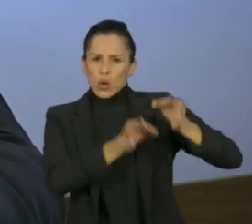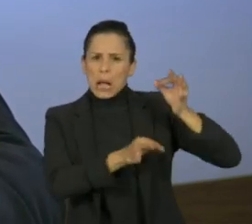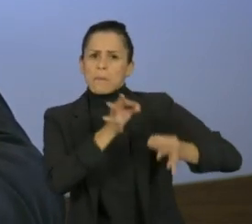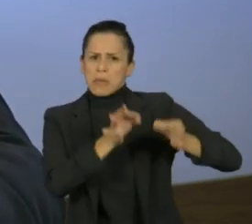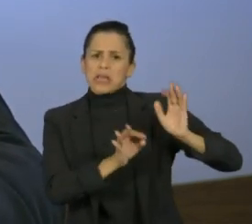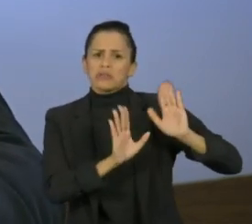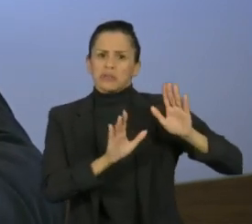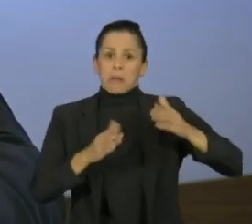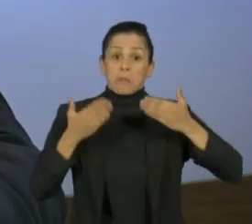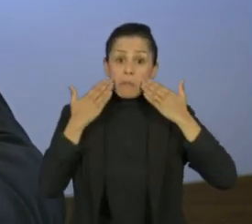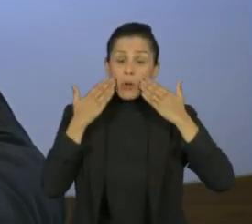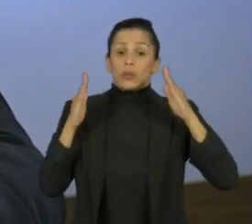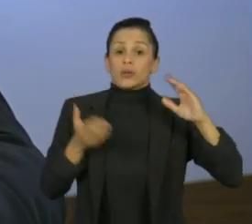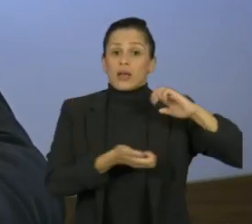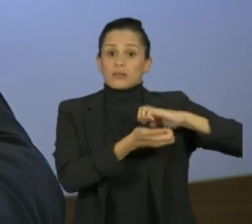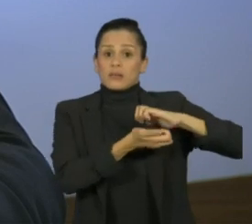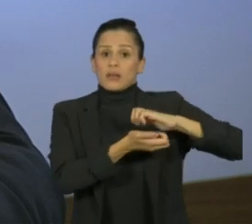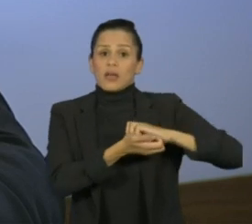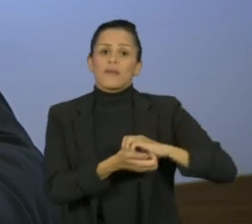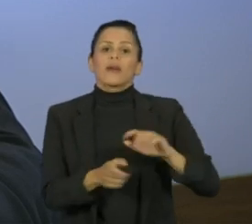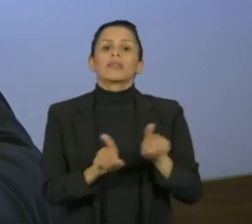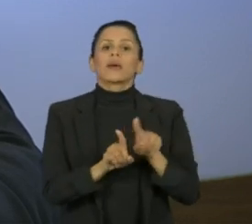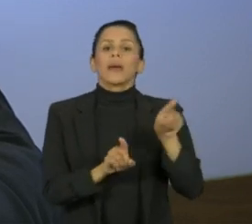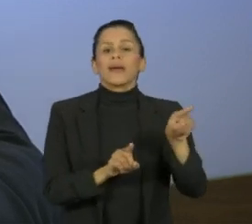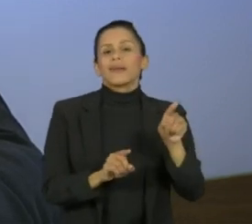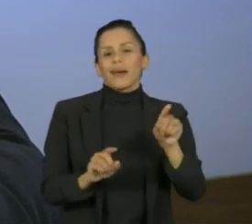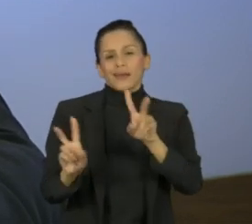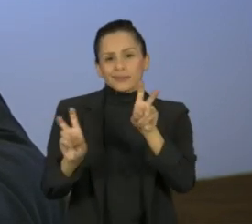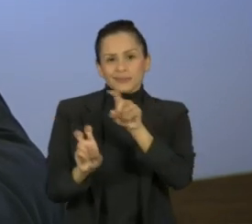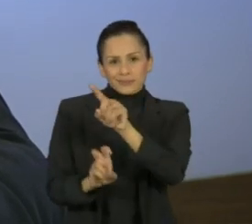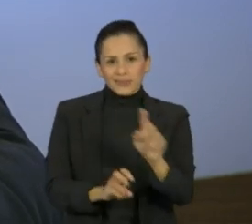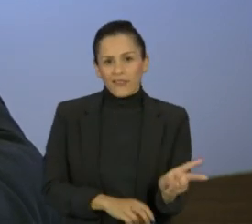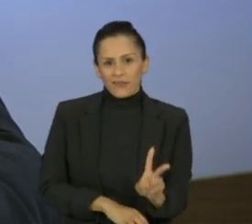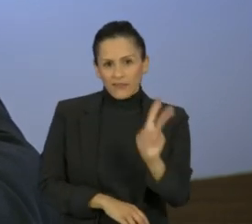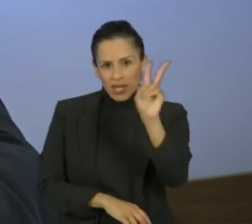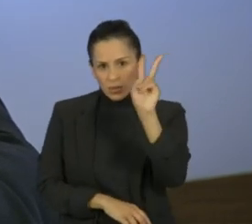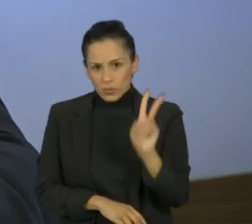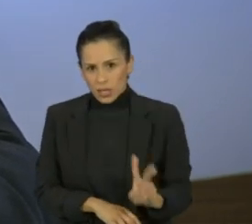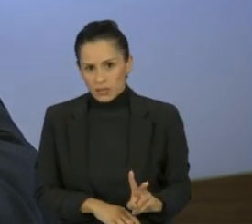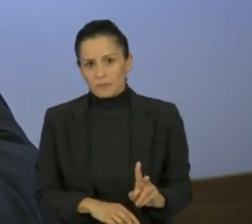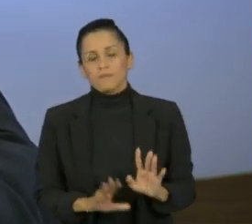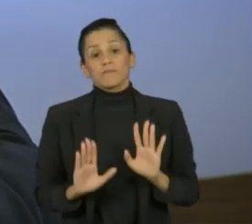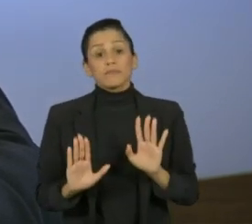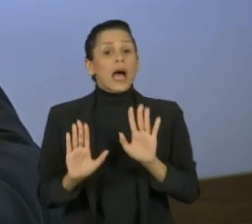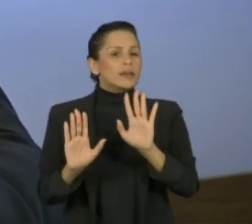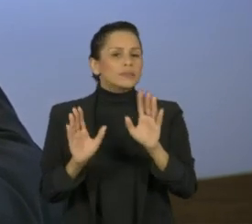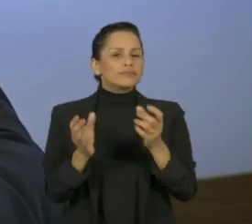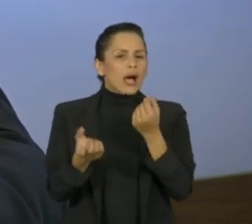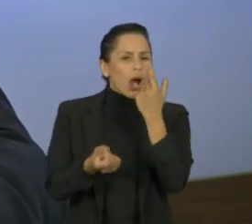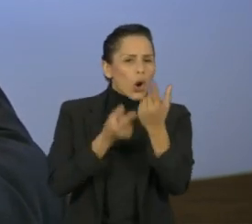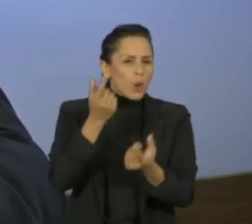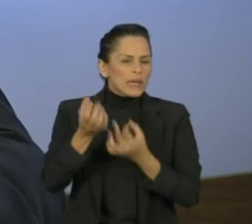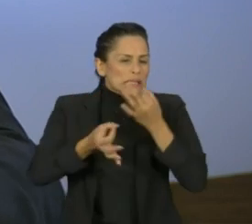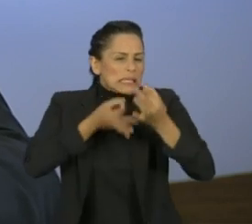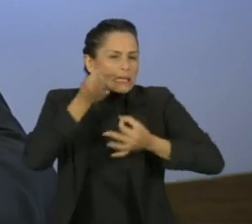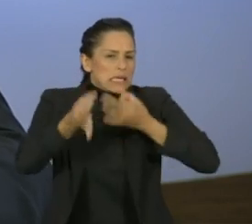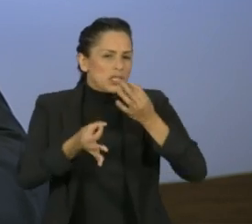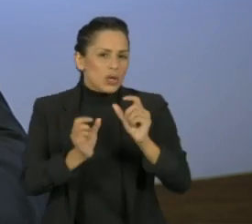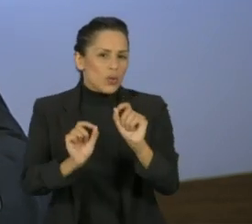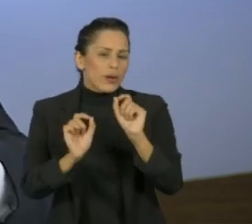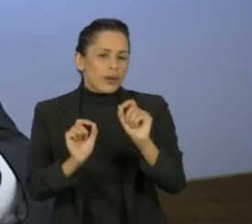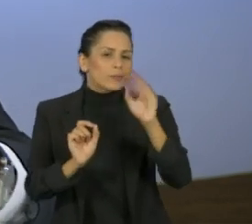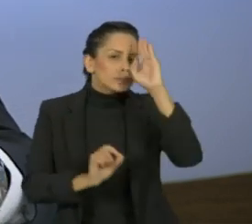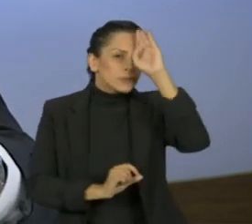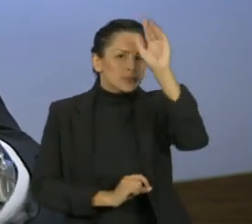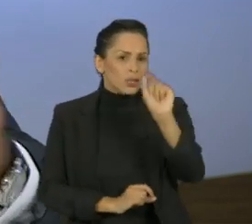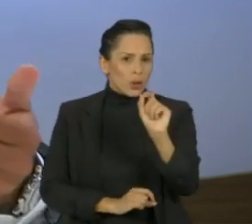sua monocrática em relação aos venezuelanos mais uma boa parte da crítica o ativismo judicial no caso do supremo especificamente se dá em